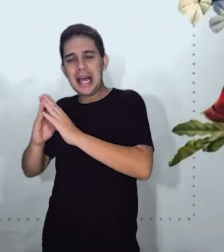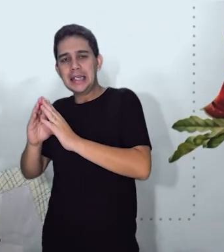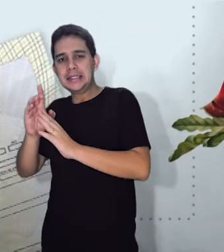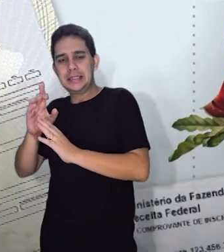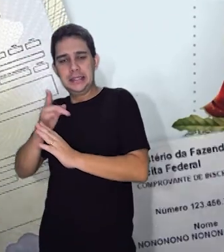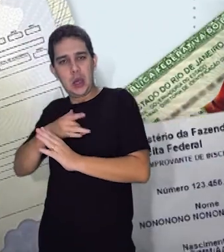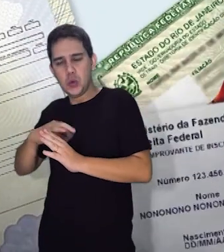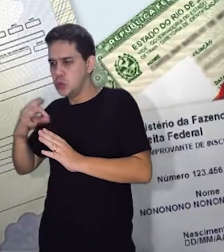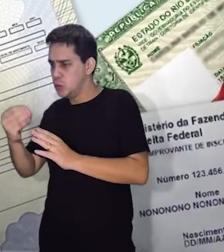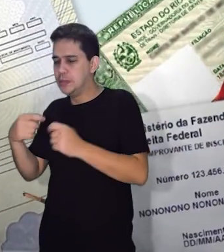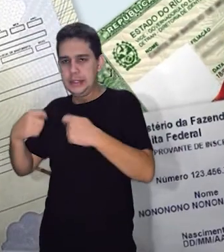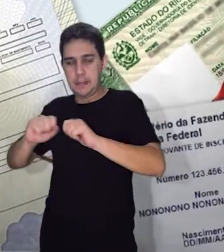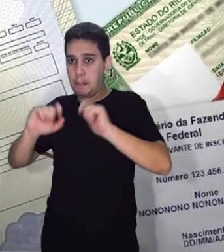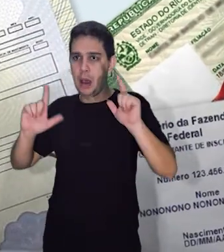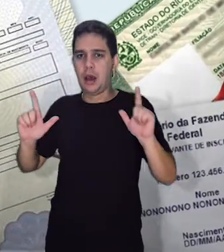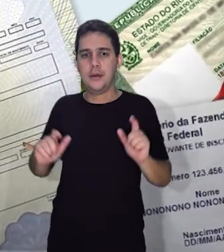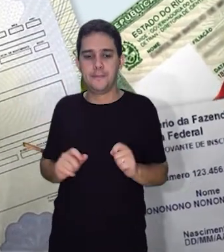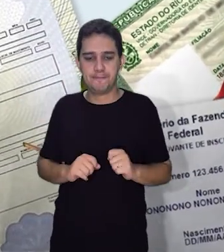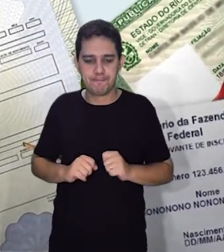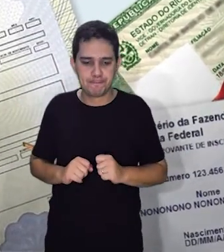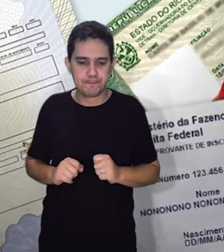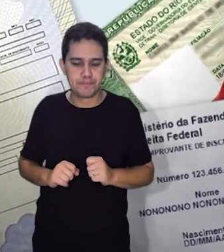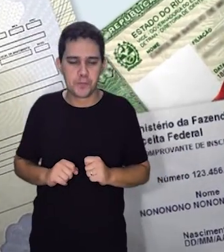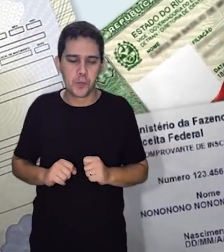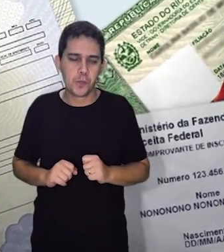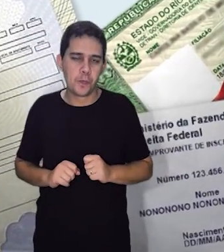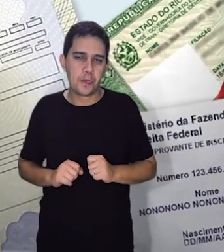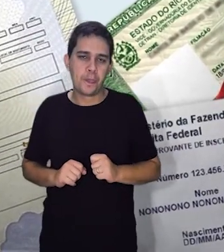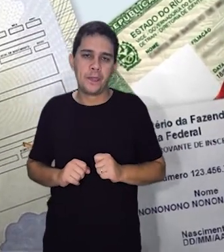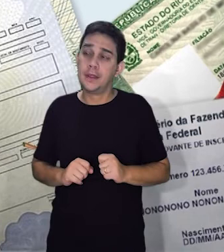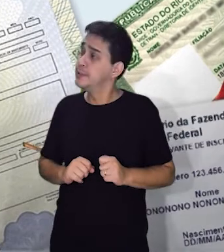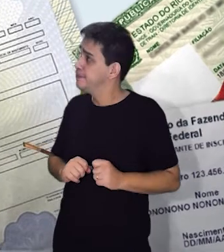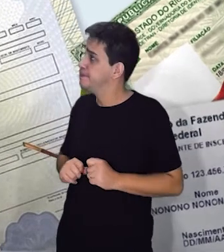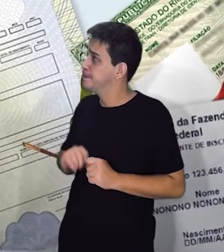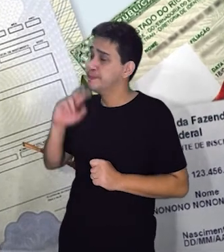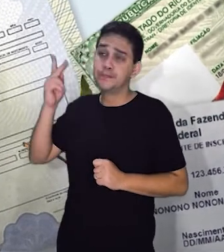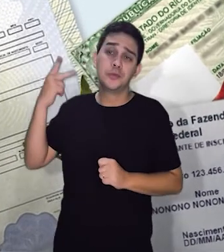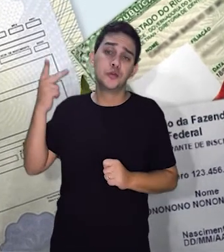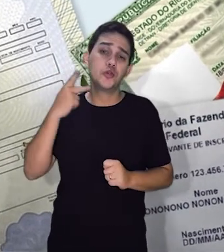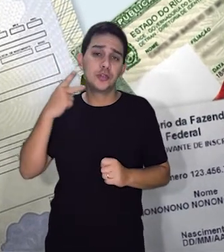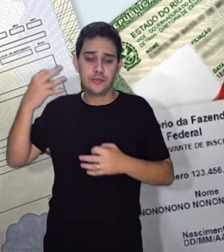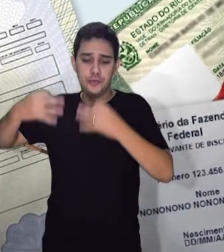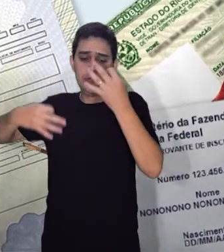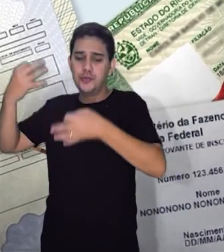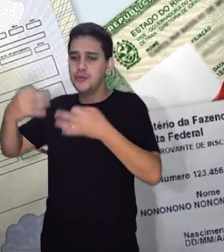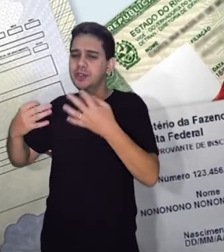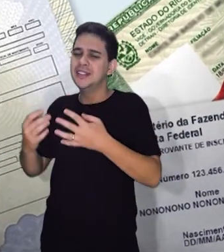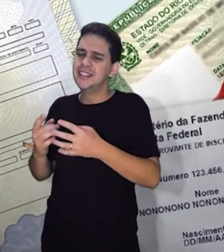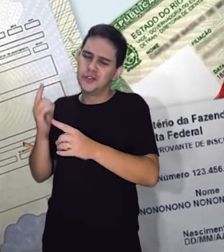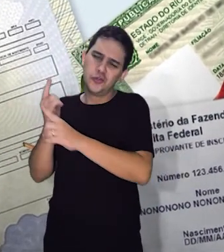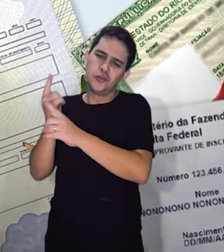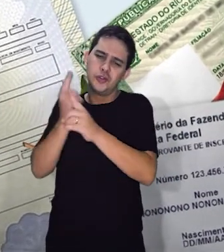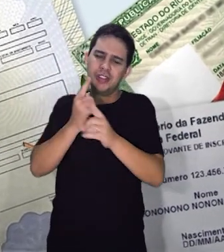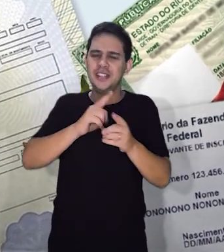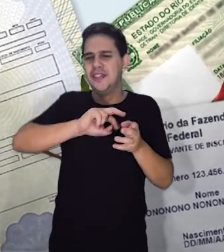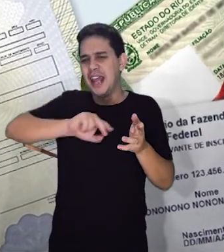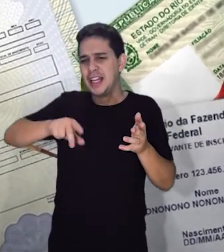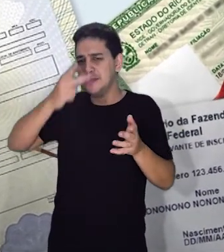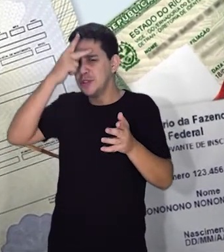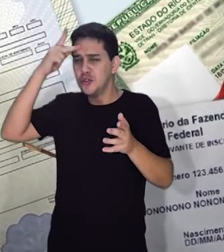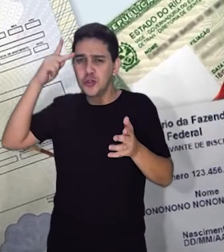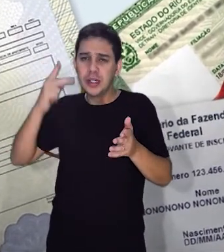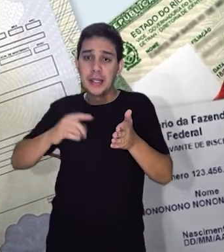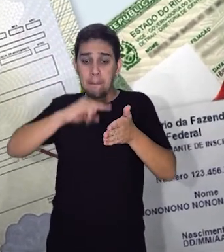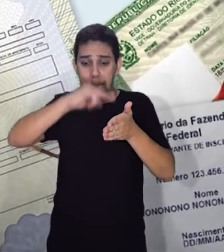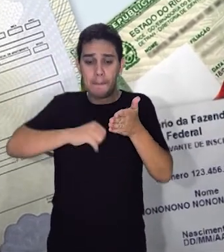de justiça de diferentes áreas de atuação frequentemente deparam-se com casos de pessoas sem documentação